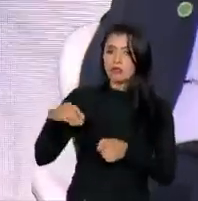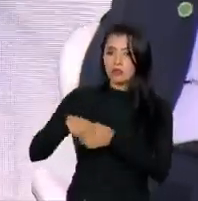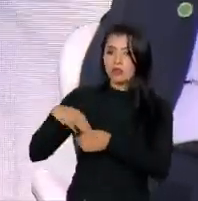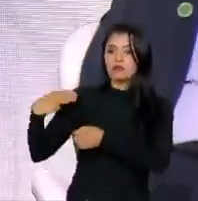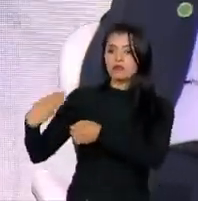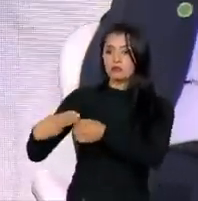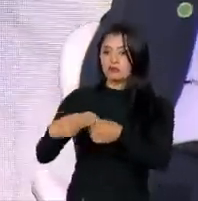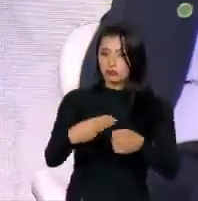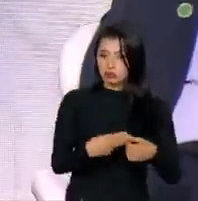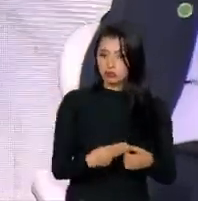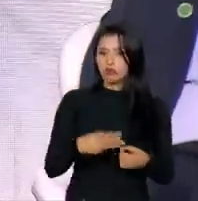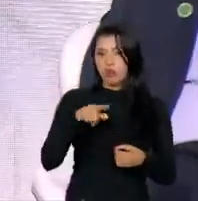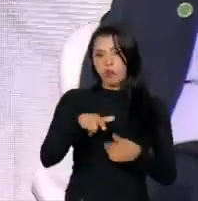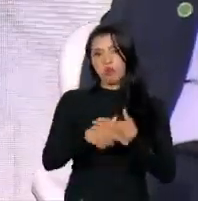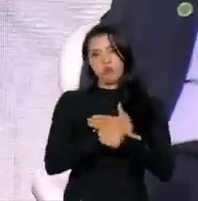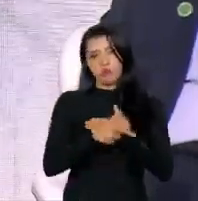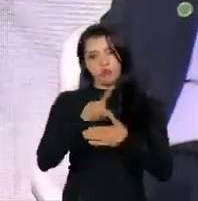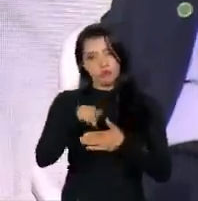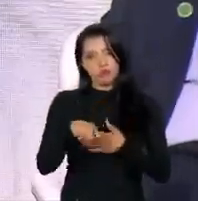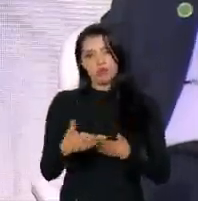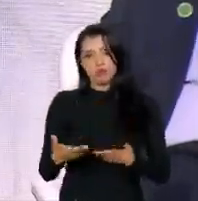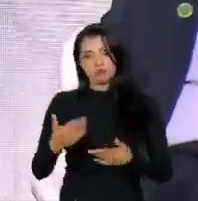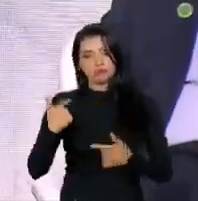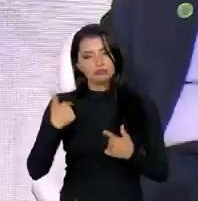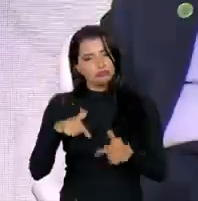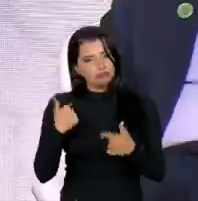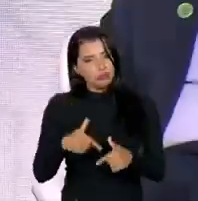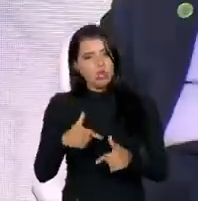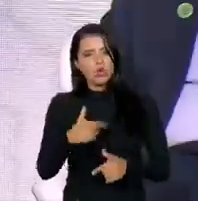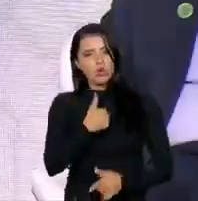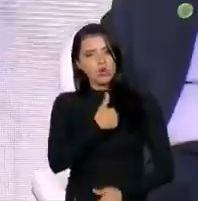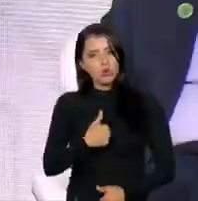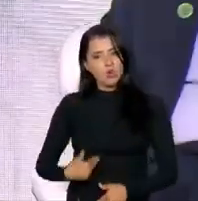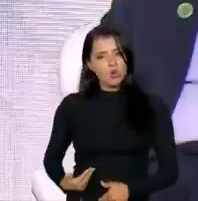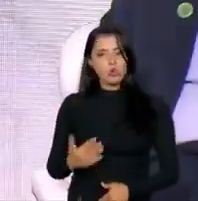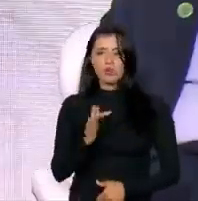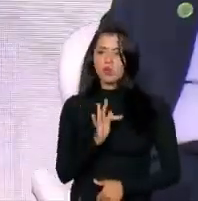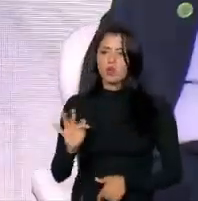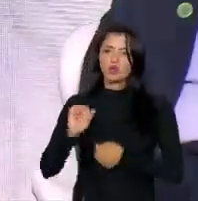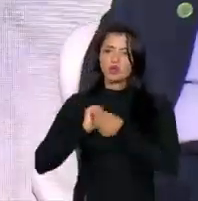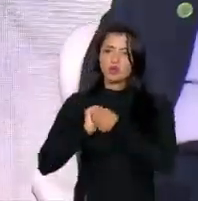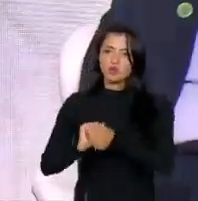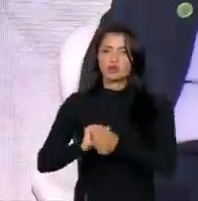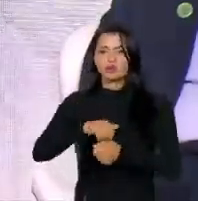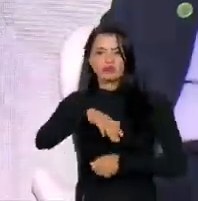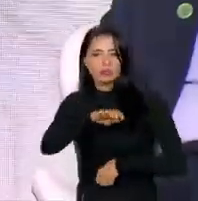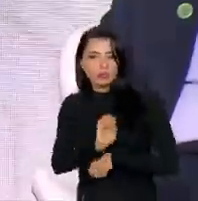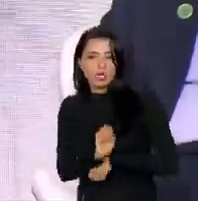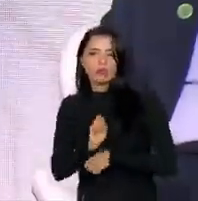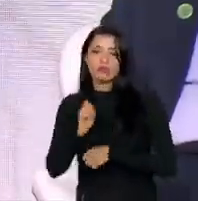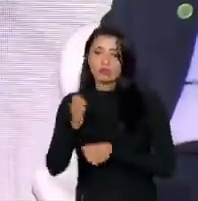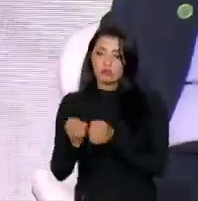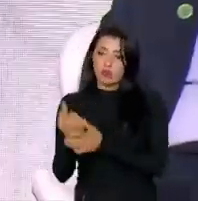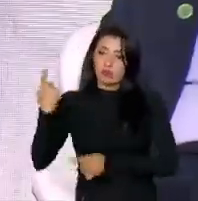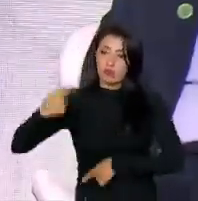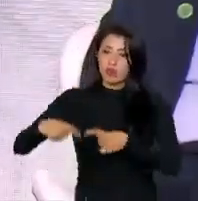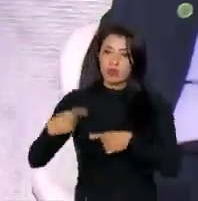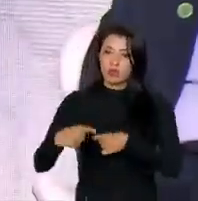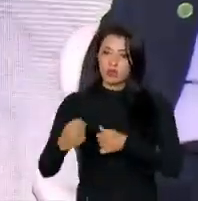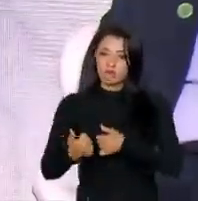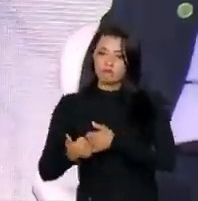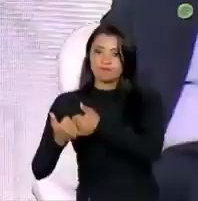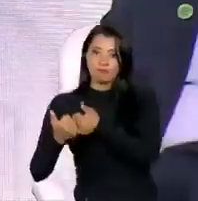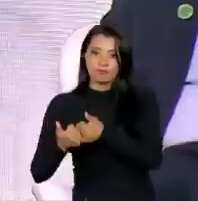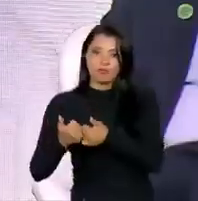municípios. Eu acho que esse é o grande papel, trabalhar o governo federal juntamente com o Estado numa política em regime de